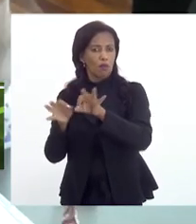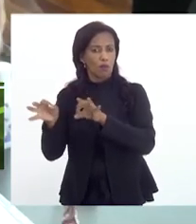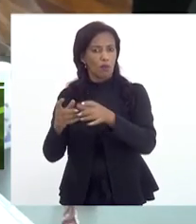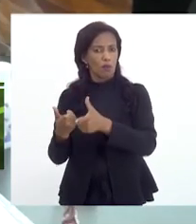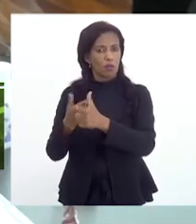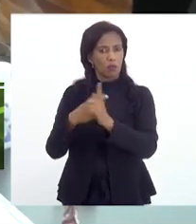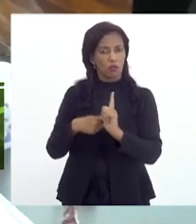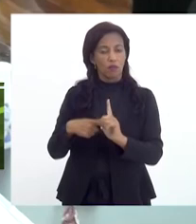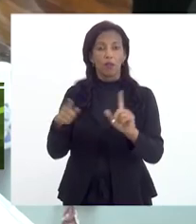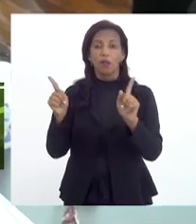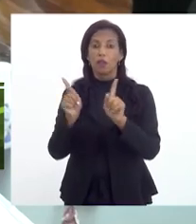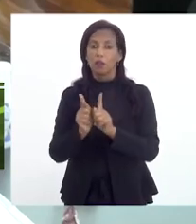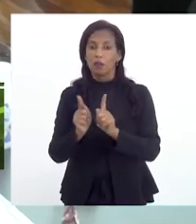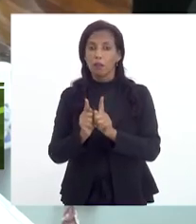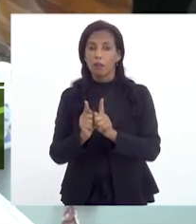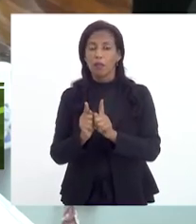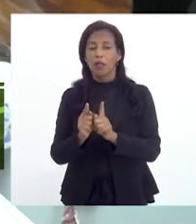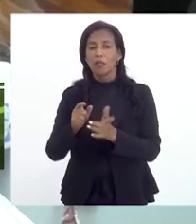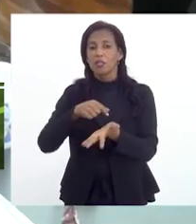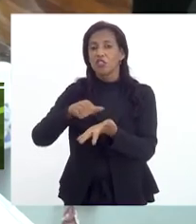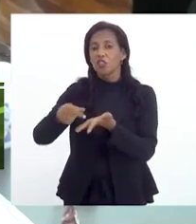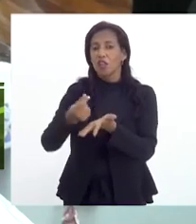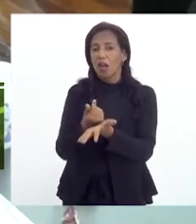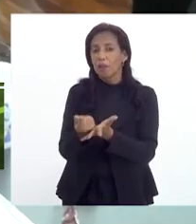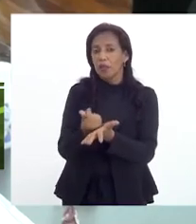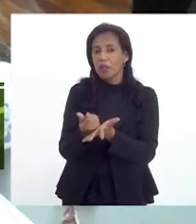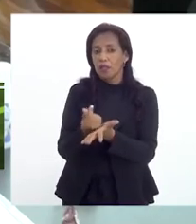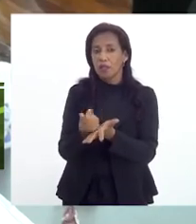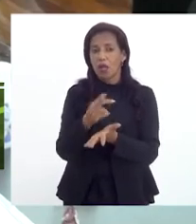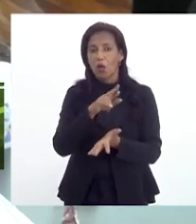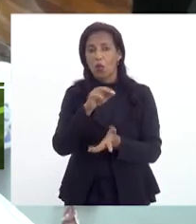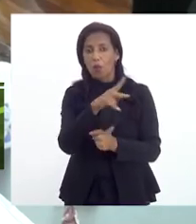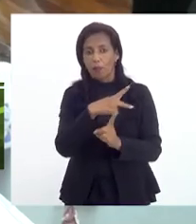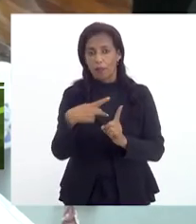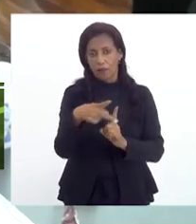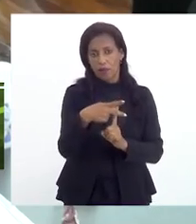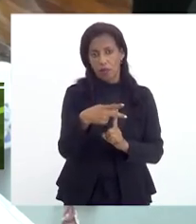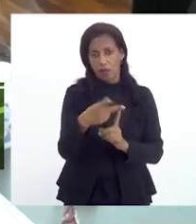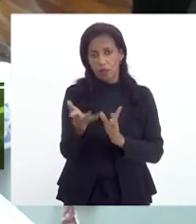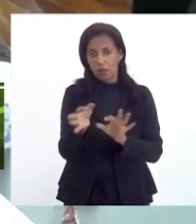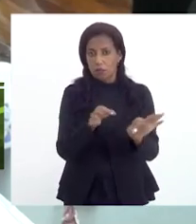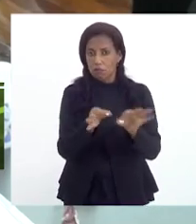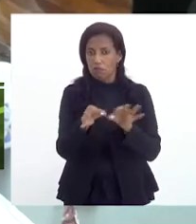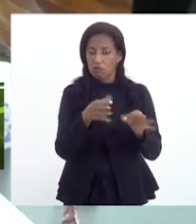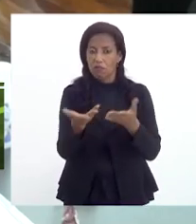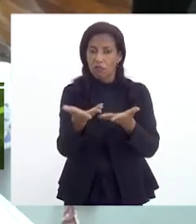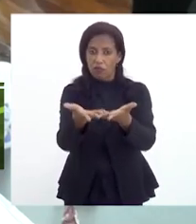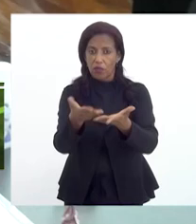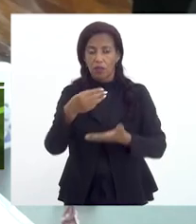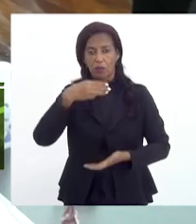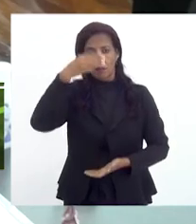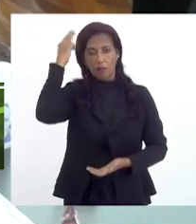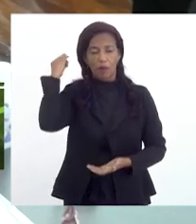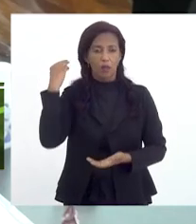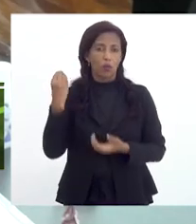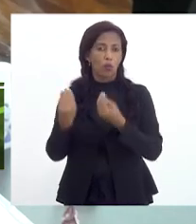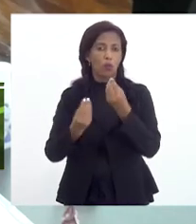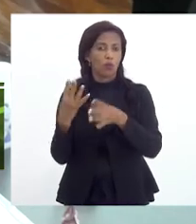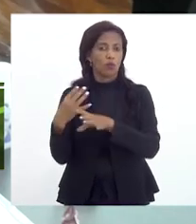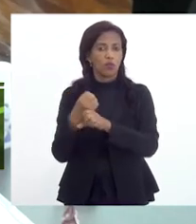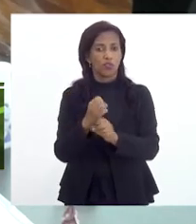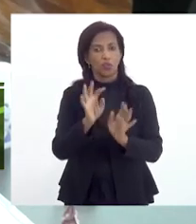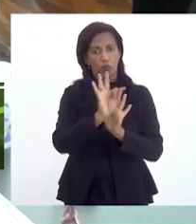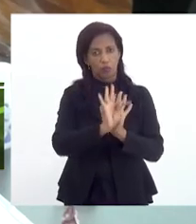Ao mesmo tempo Sem descapitalizar O Rio Previdência Isso é uma saída Fica aí Para o deputado Márcio Pacheco Quando for fechar A